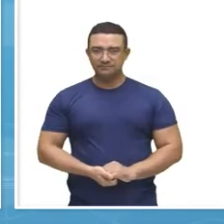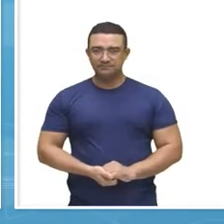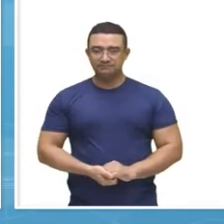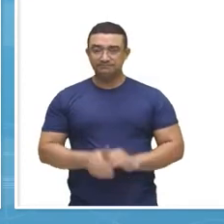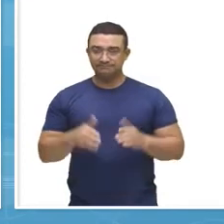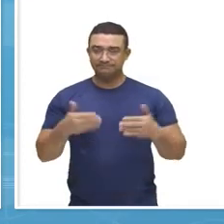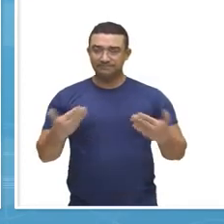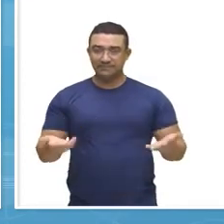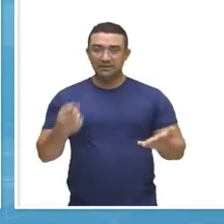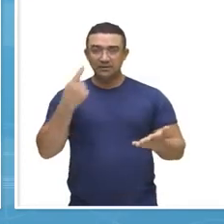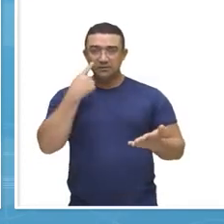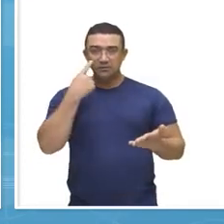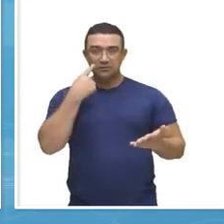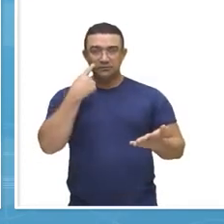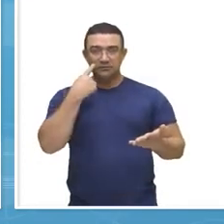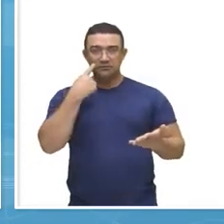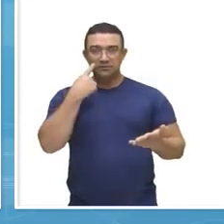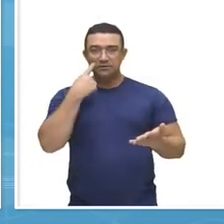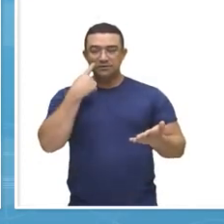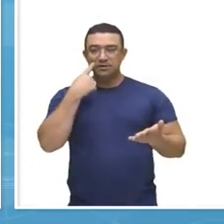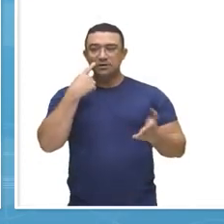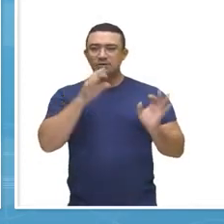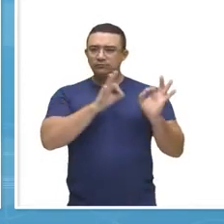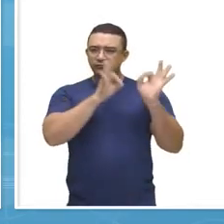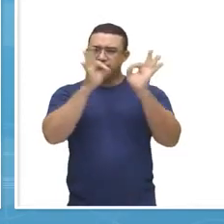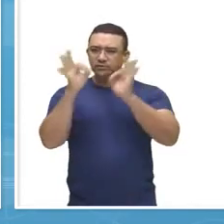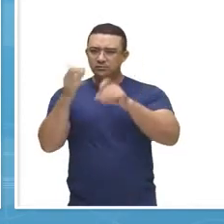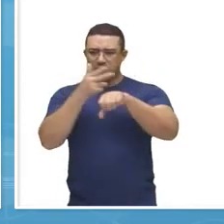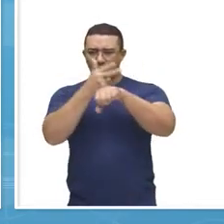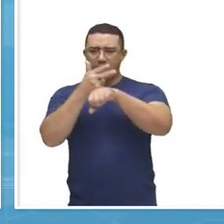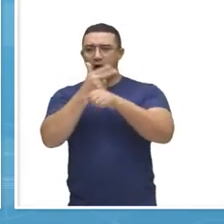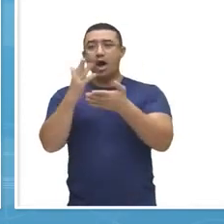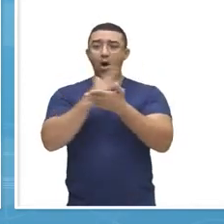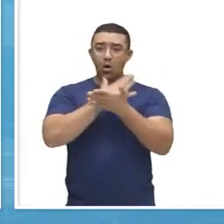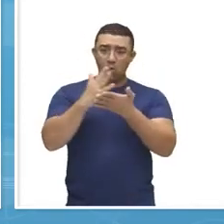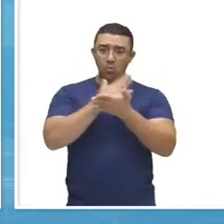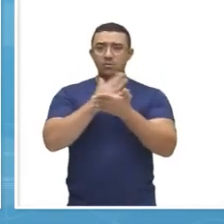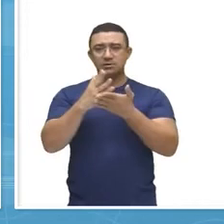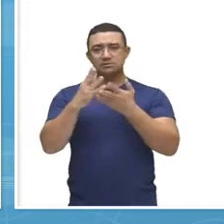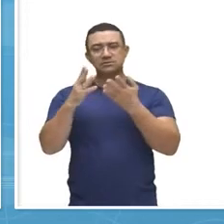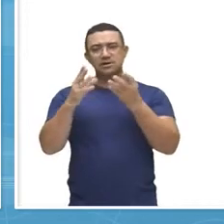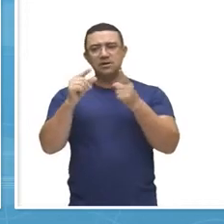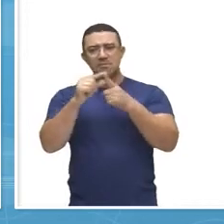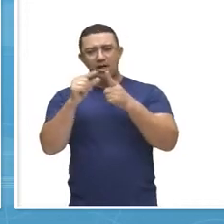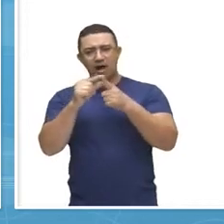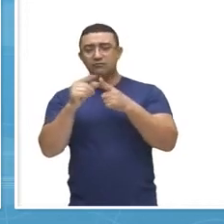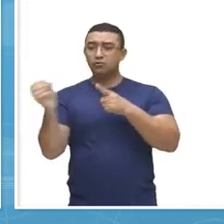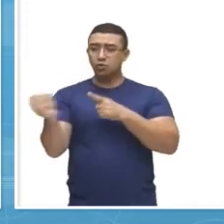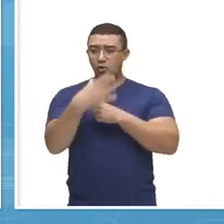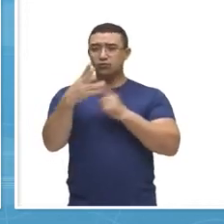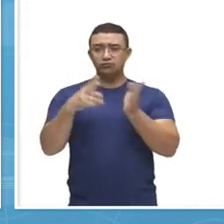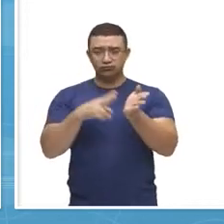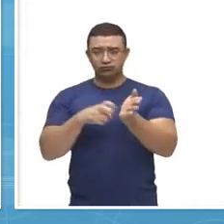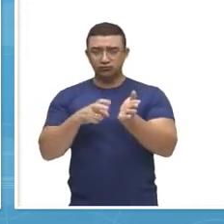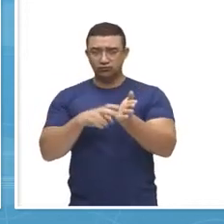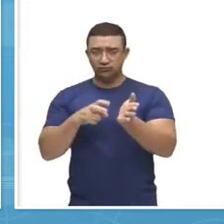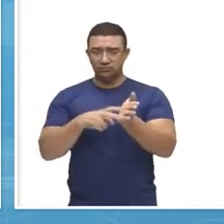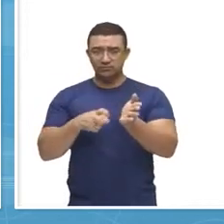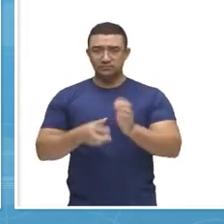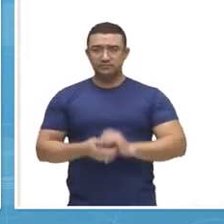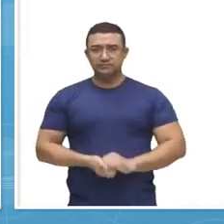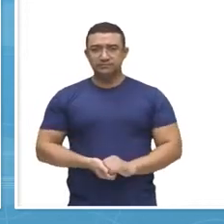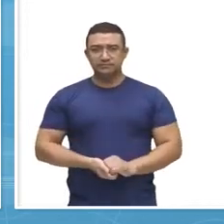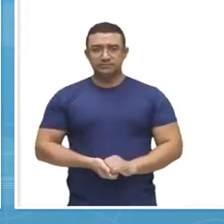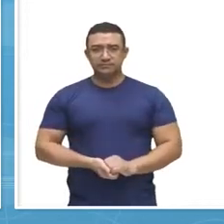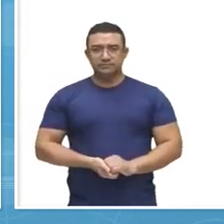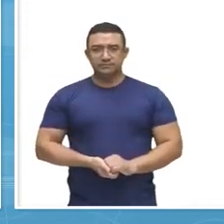Então, gente, nós vimos aí no nosso vídeo, uma vez mais, aquelas expressões, né, que são um novo vocabulário. Vou mostrar agora para vocês, né,